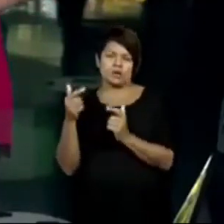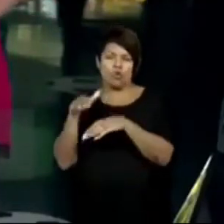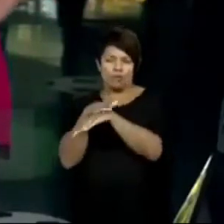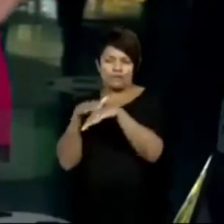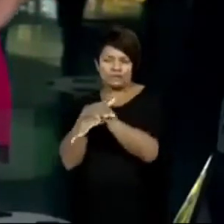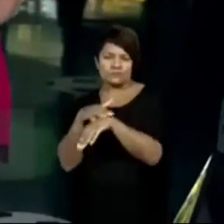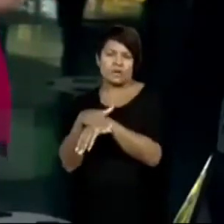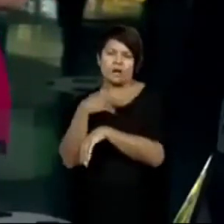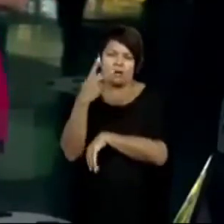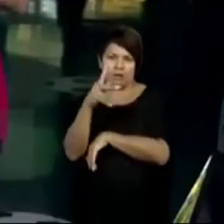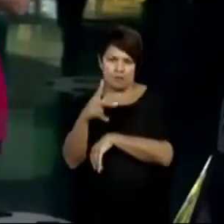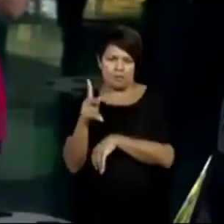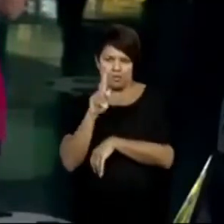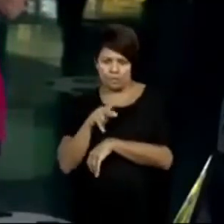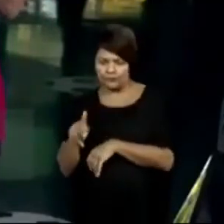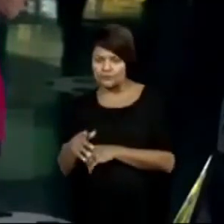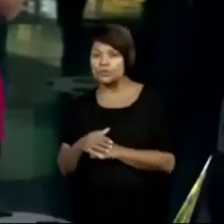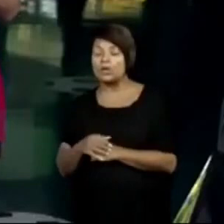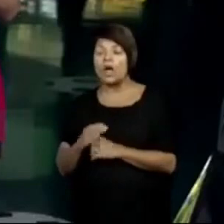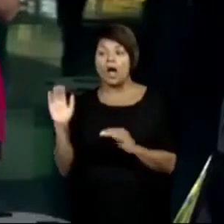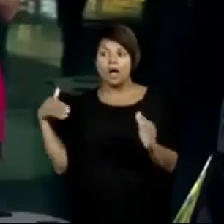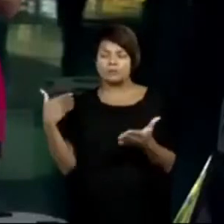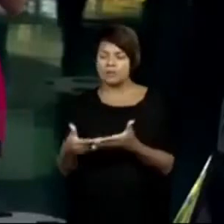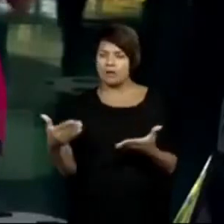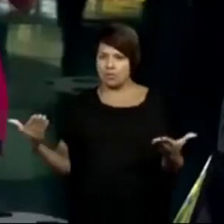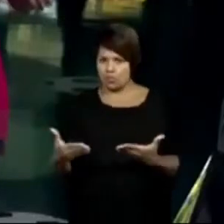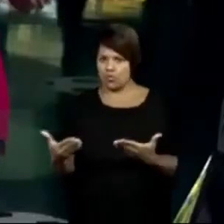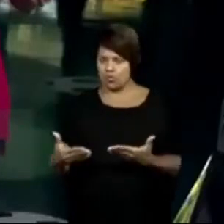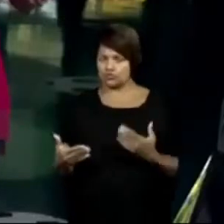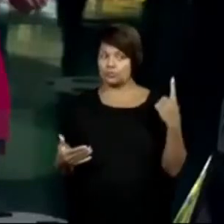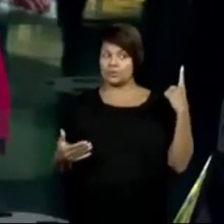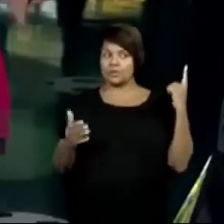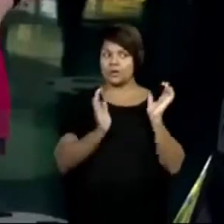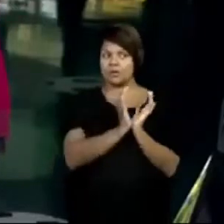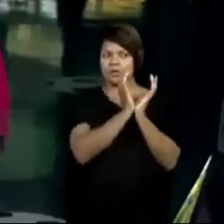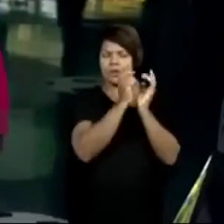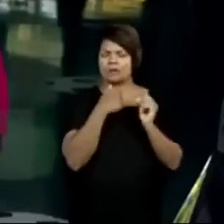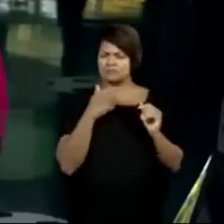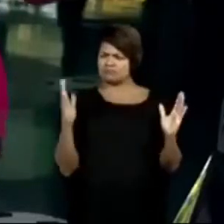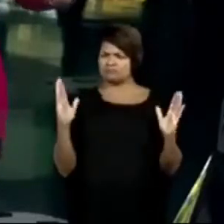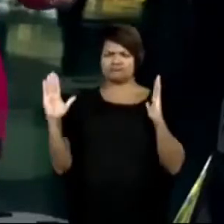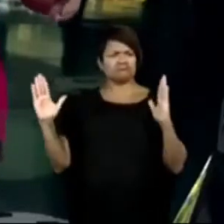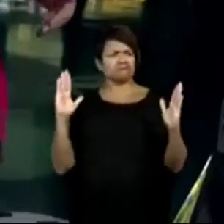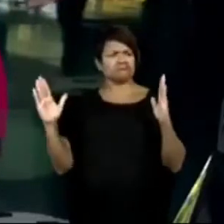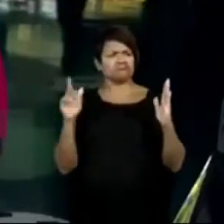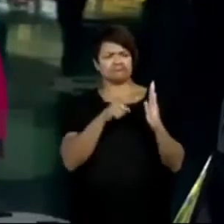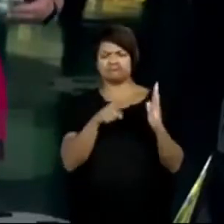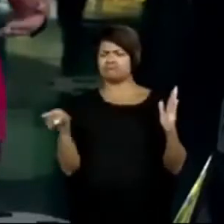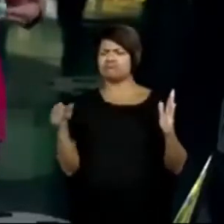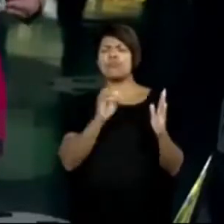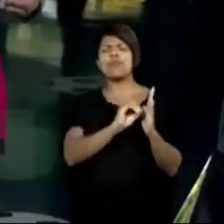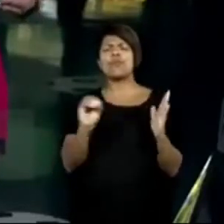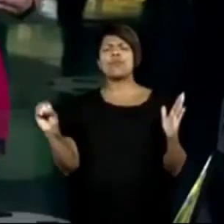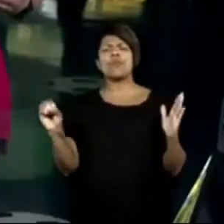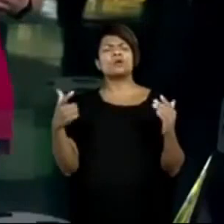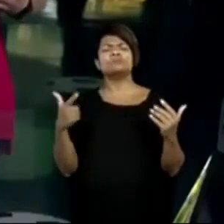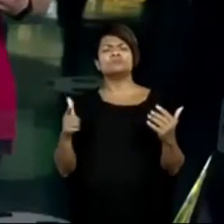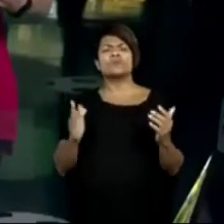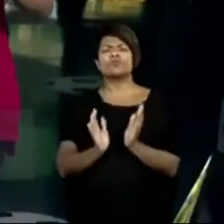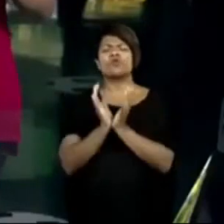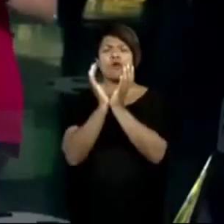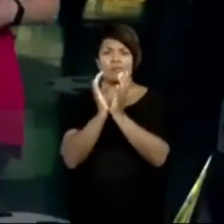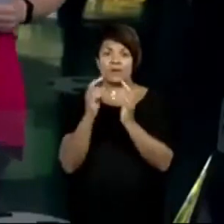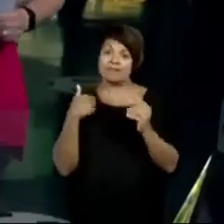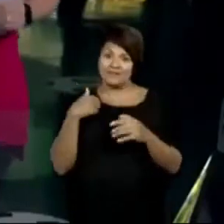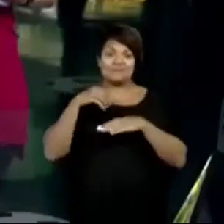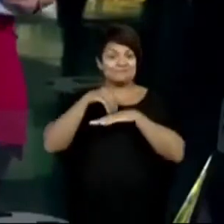até hoje, que vocês prestem atenção nesse intervalo. Por que não teve Copa? Então nós falamos aqui para